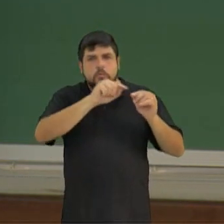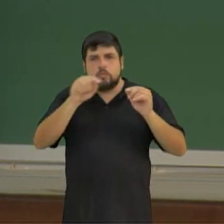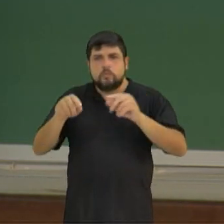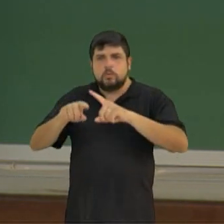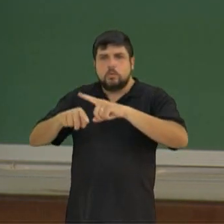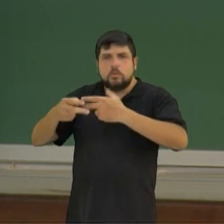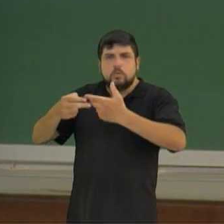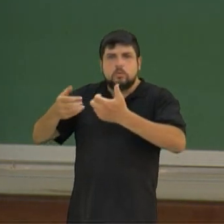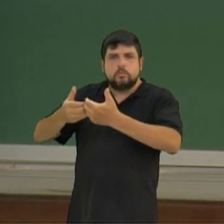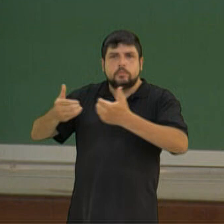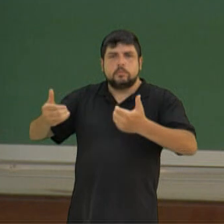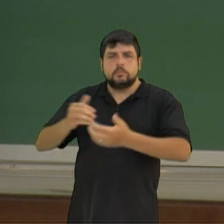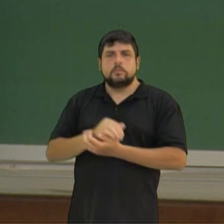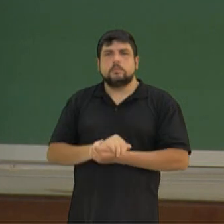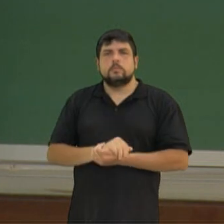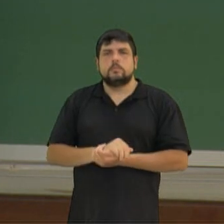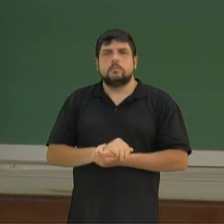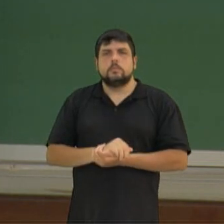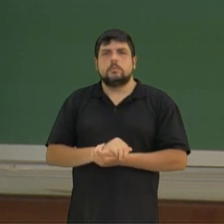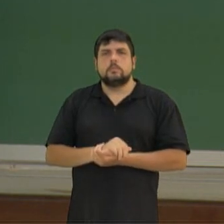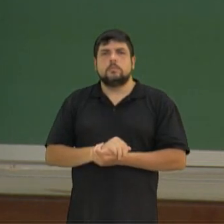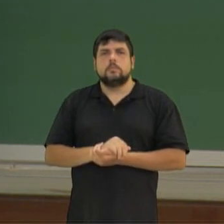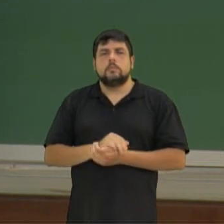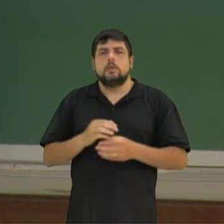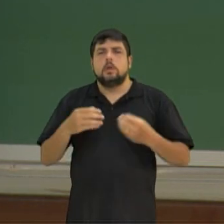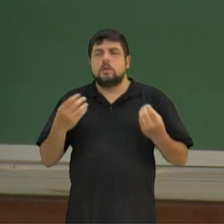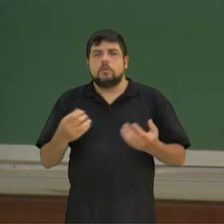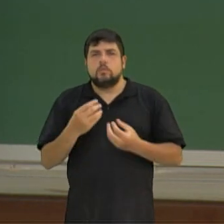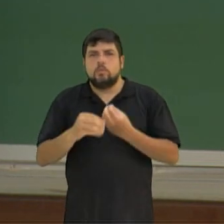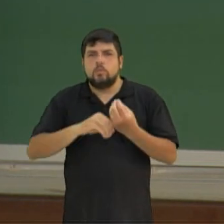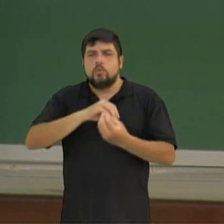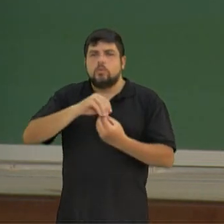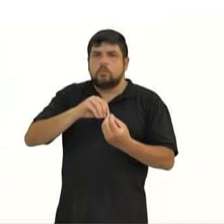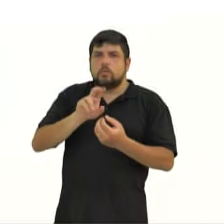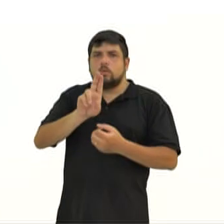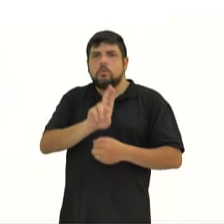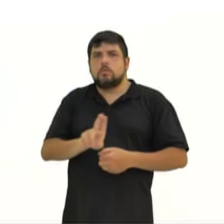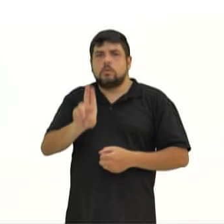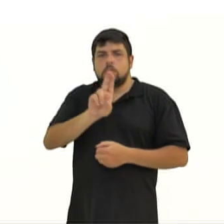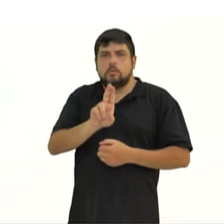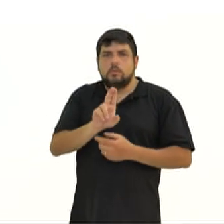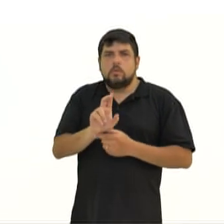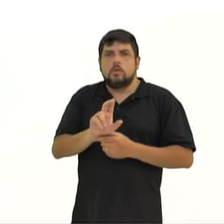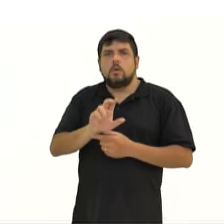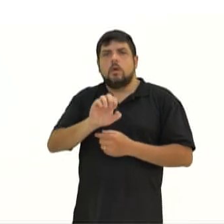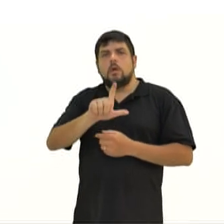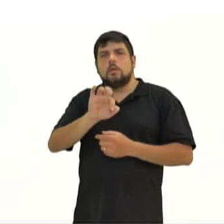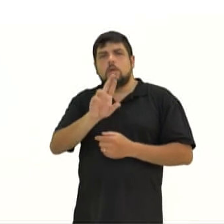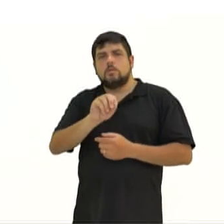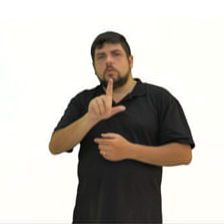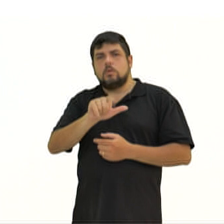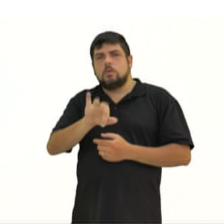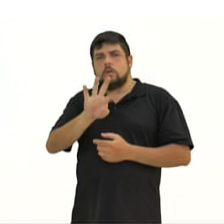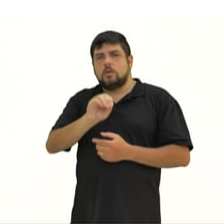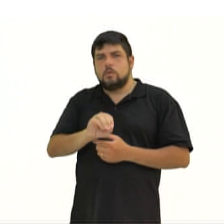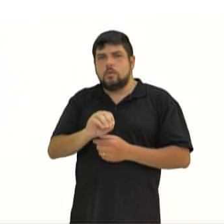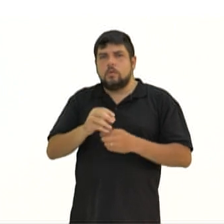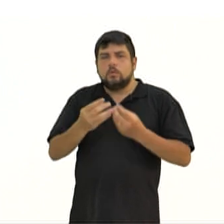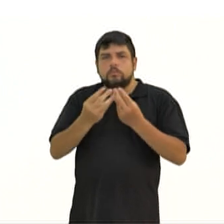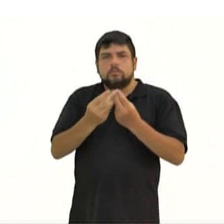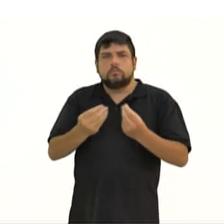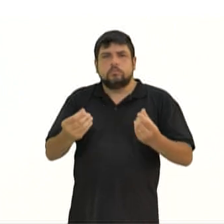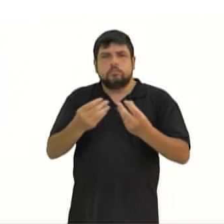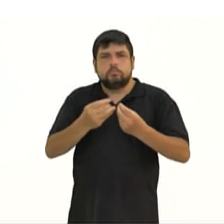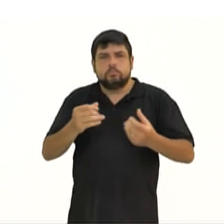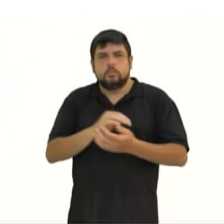na eletrólise ígnea, ela funciona então com o eletrólito fundido, ou seja, o nosso eletrólito eles têm que estar no estado líquido.